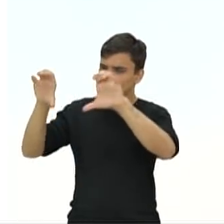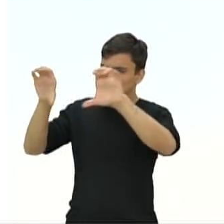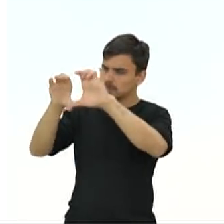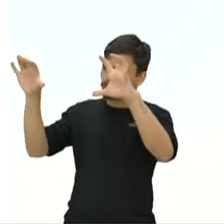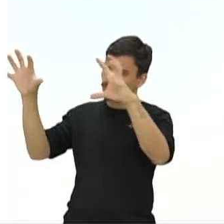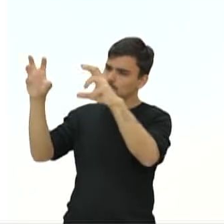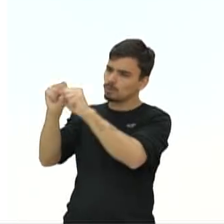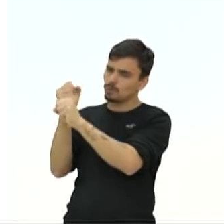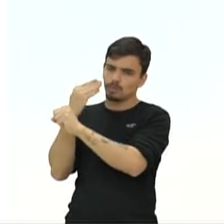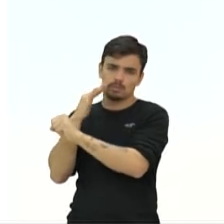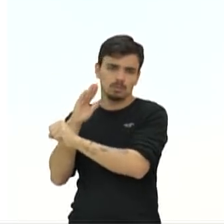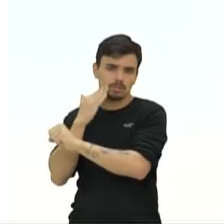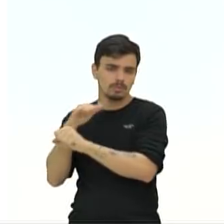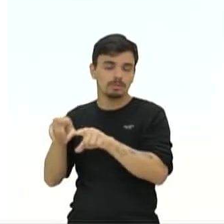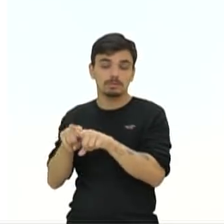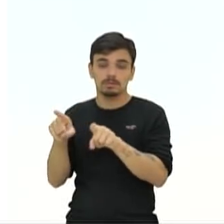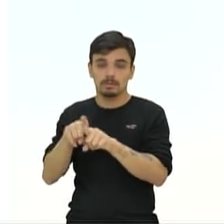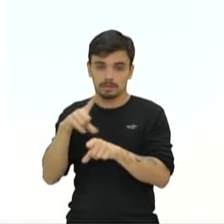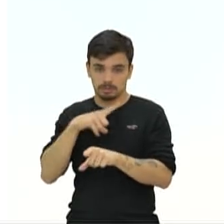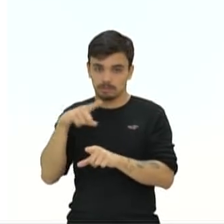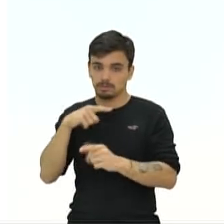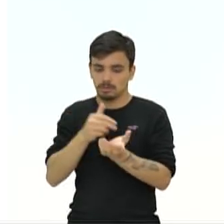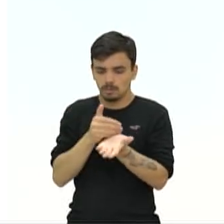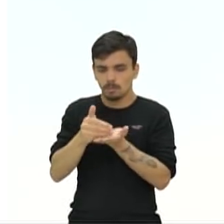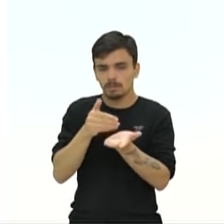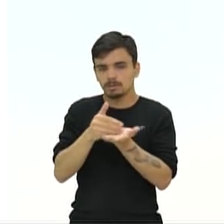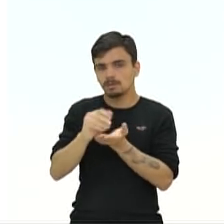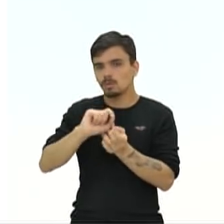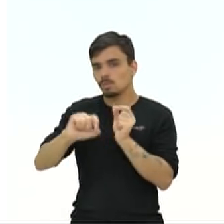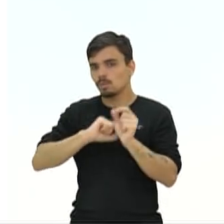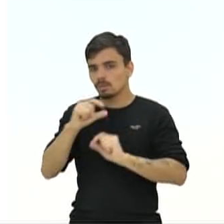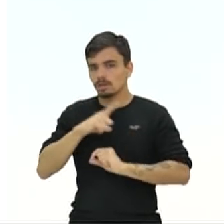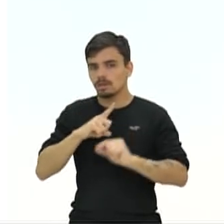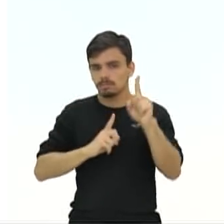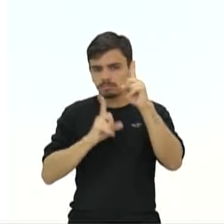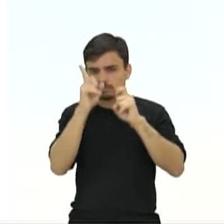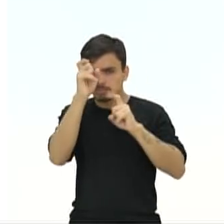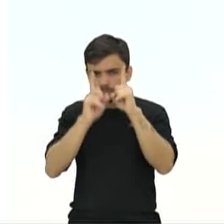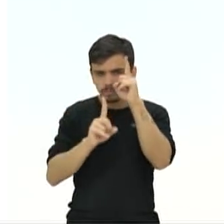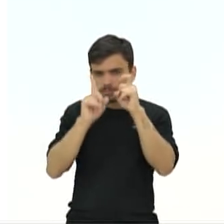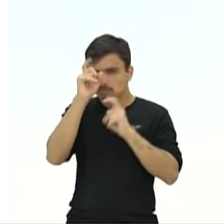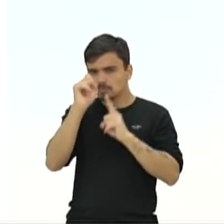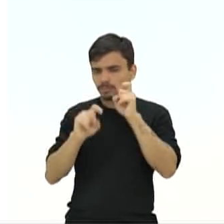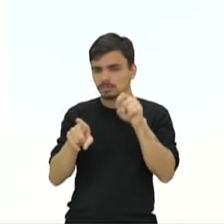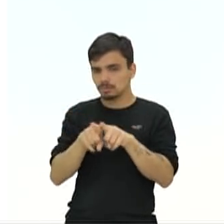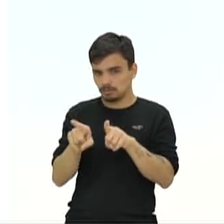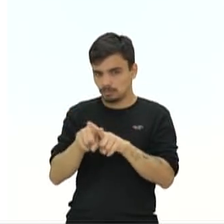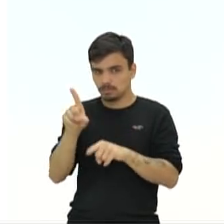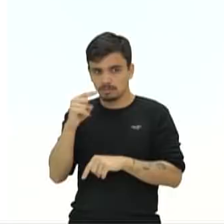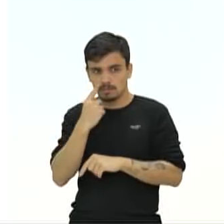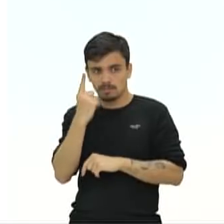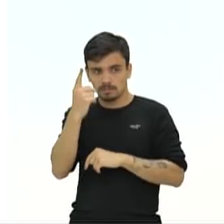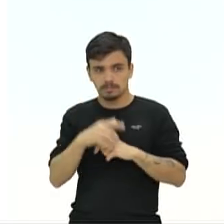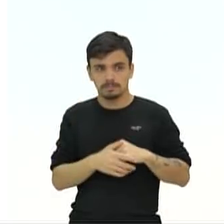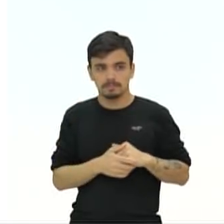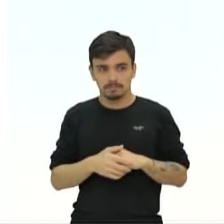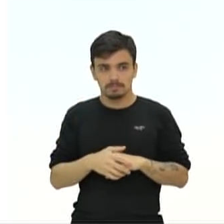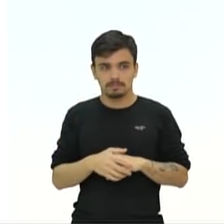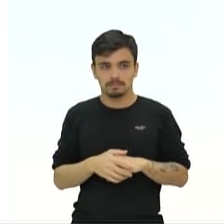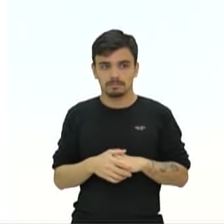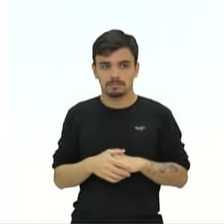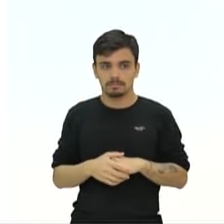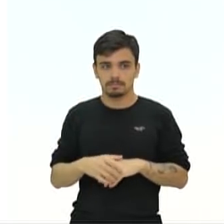escuro, um azul mais escuro, ele estava começando a ter expressão facial, o São Francisco, tá vendo? Tinha a